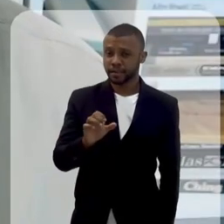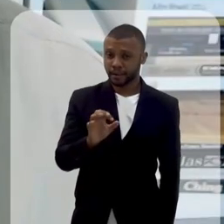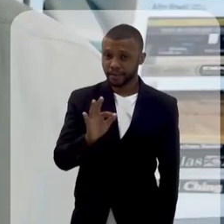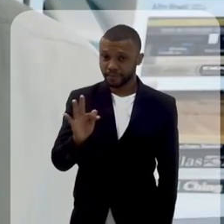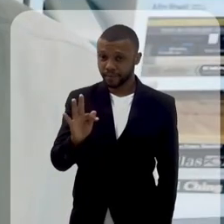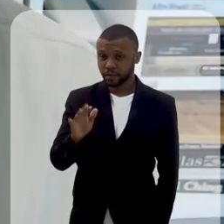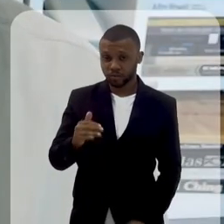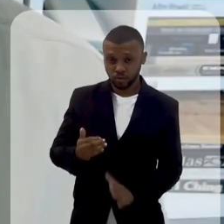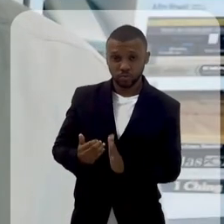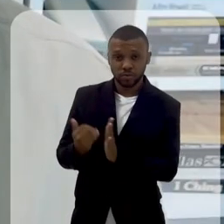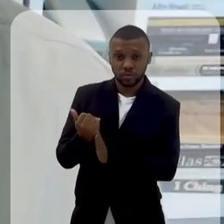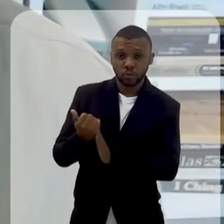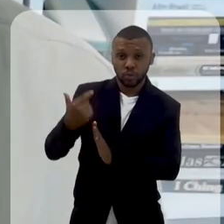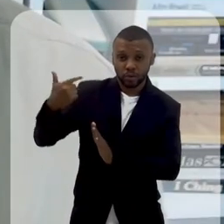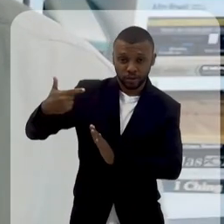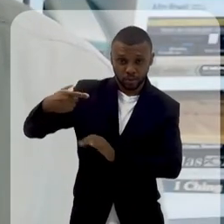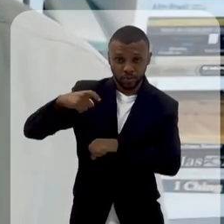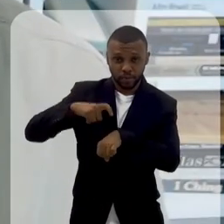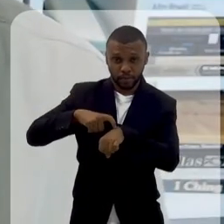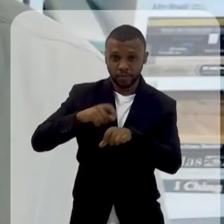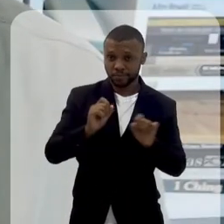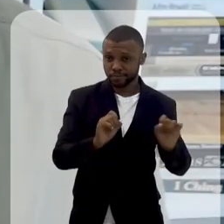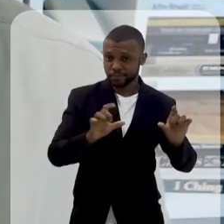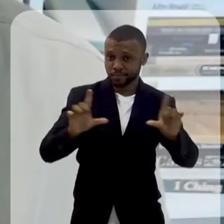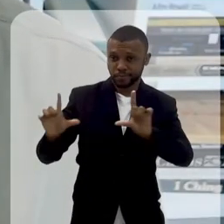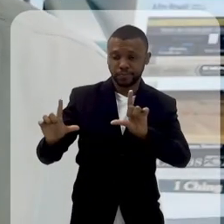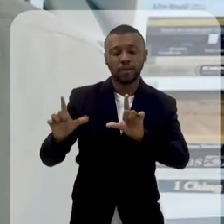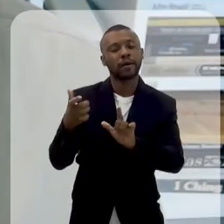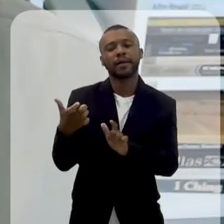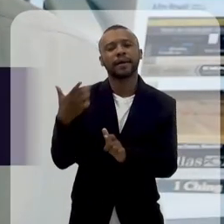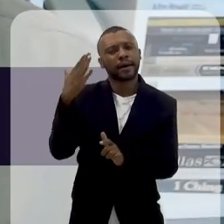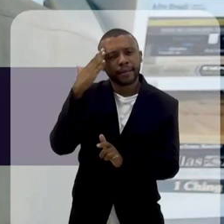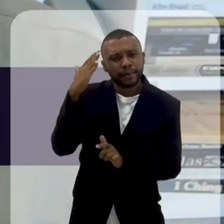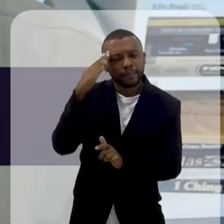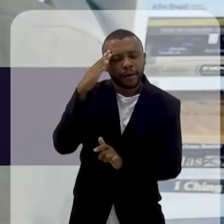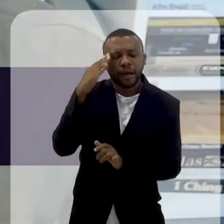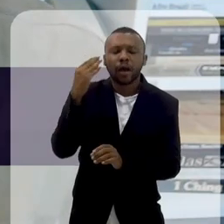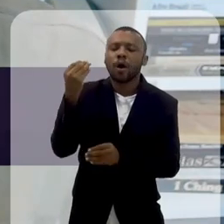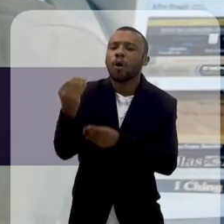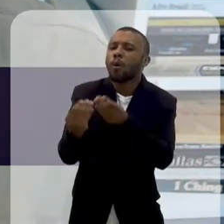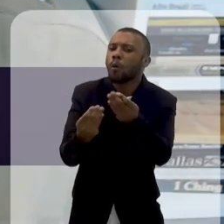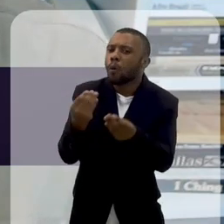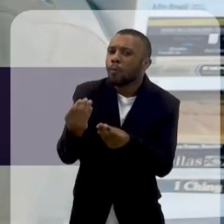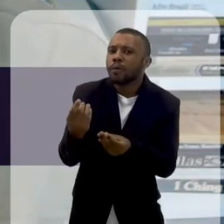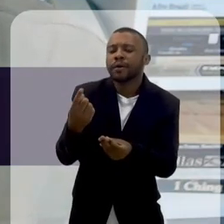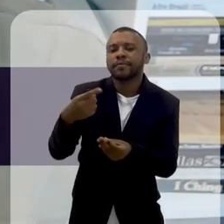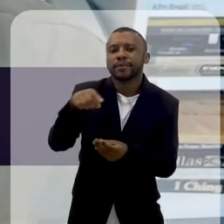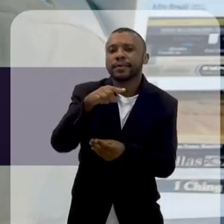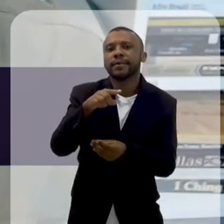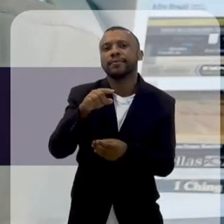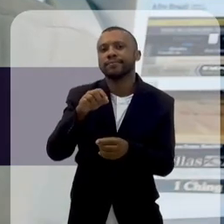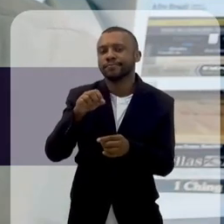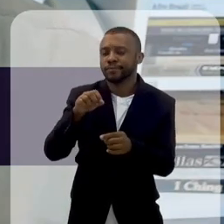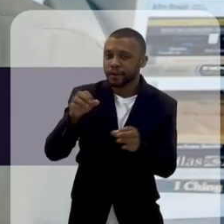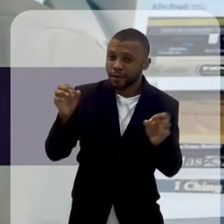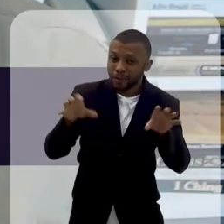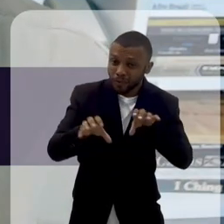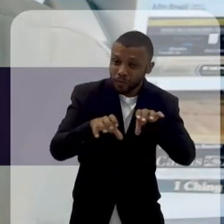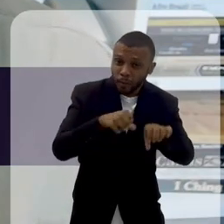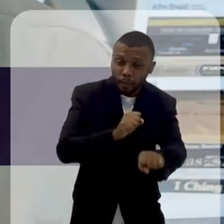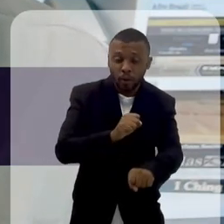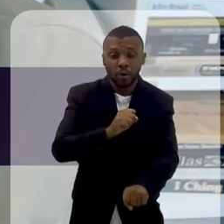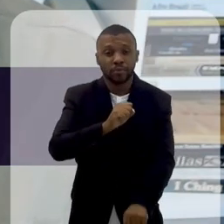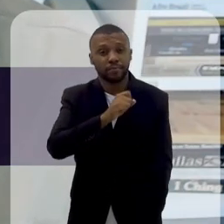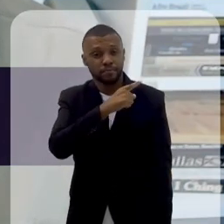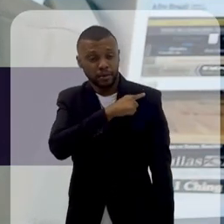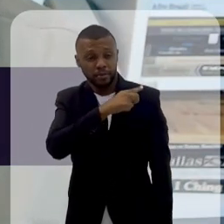Jeff, dando início então ao segundo bloco, a gente gostaria de saber exatamente como é que você, depois de cursar ensino